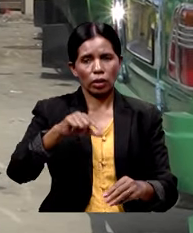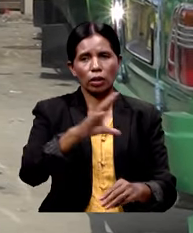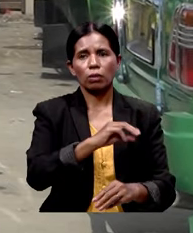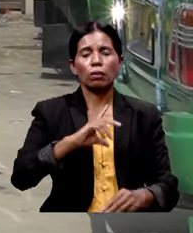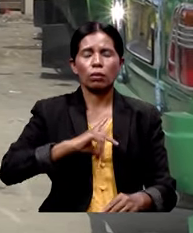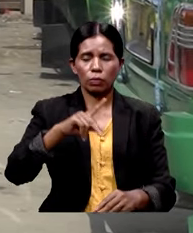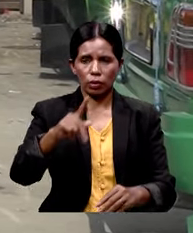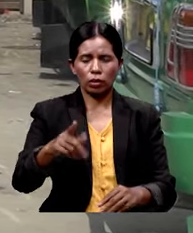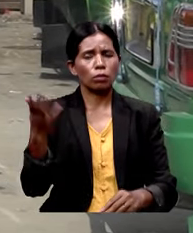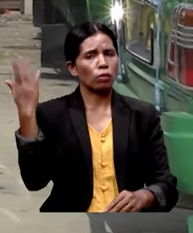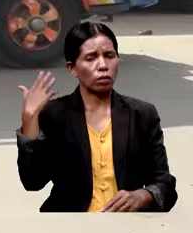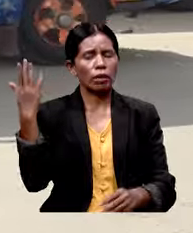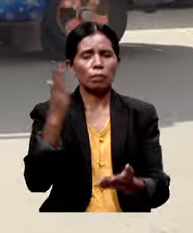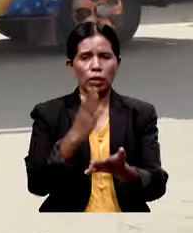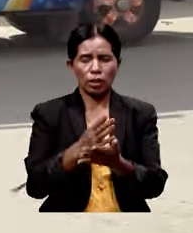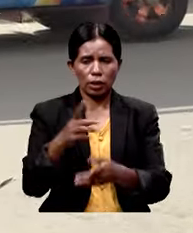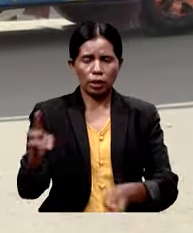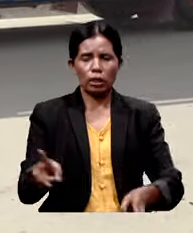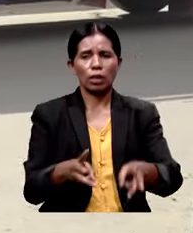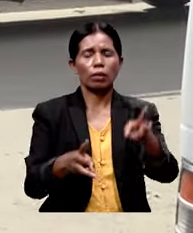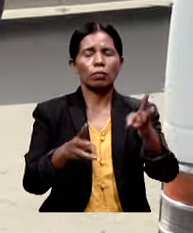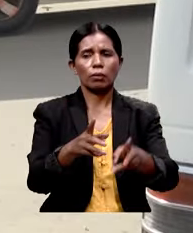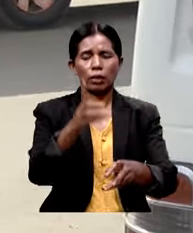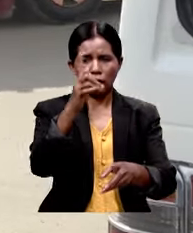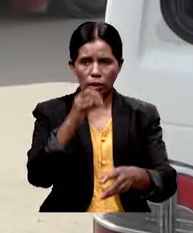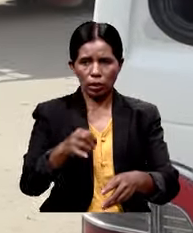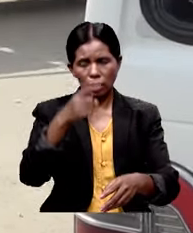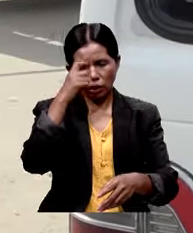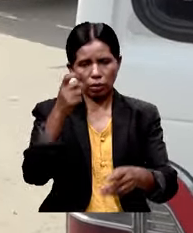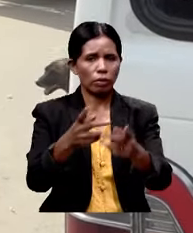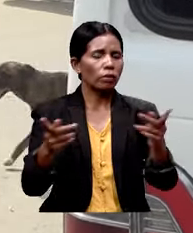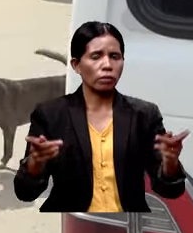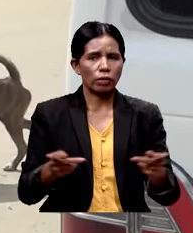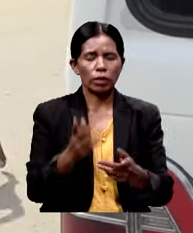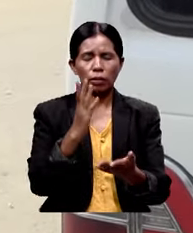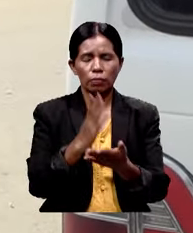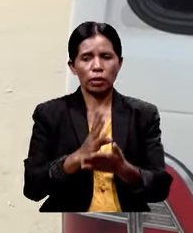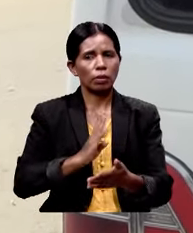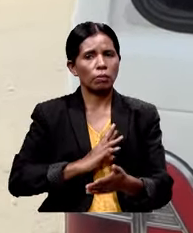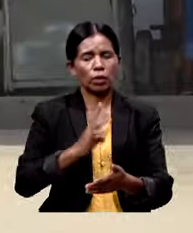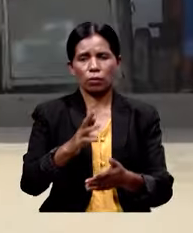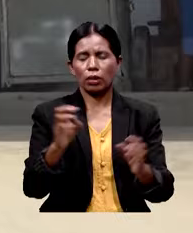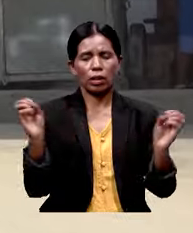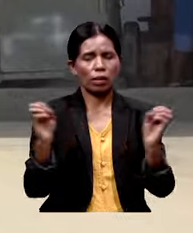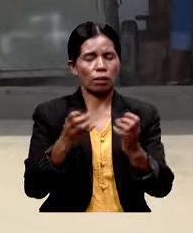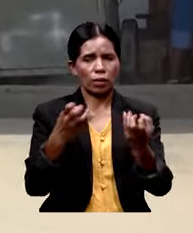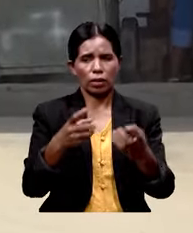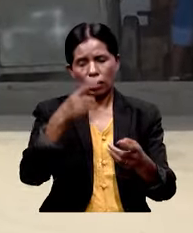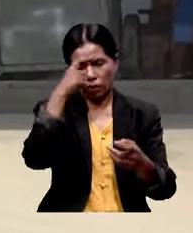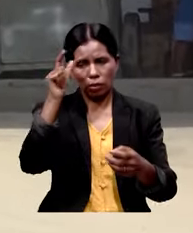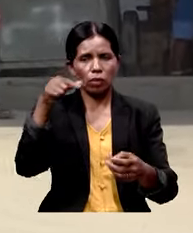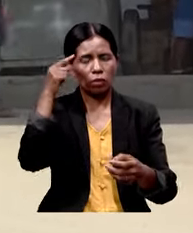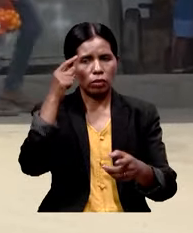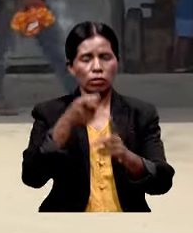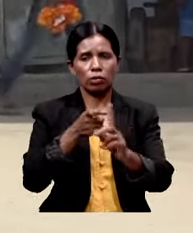ne balum paradit e a estrada pública e a capital Dili tamba fatin estacionamento Becora la suficiente. Tamba ne governo li